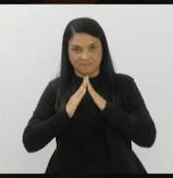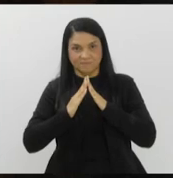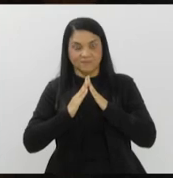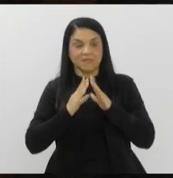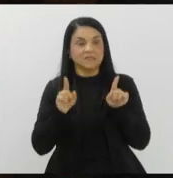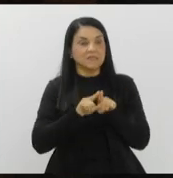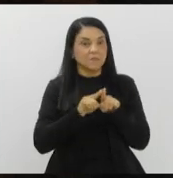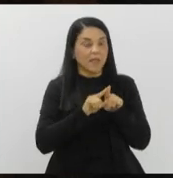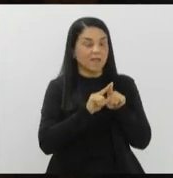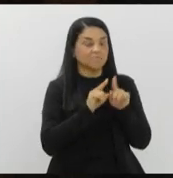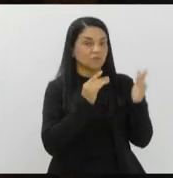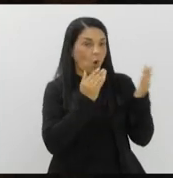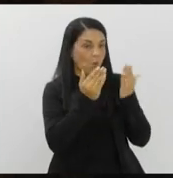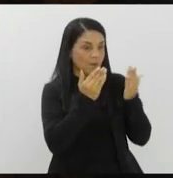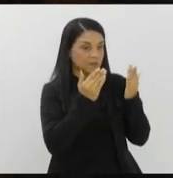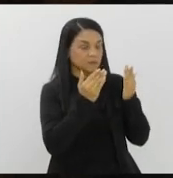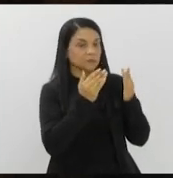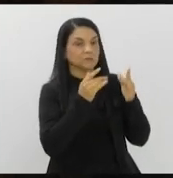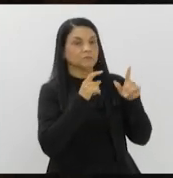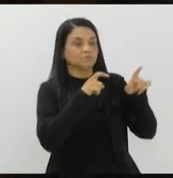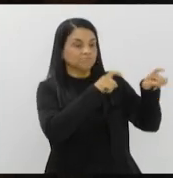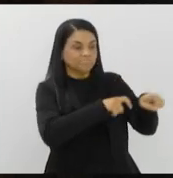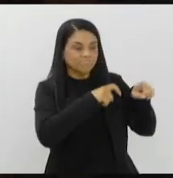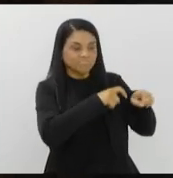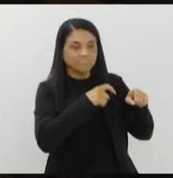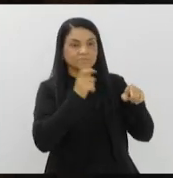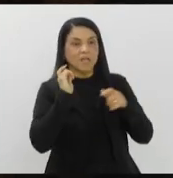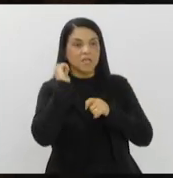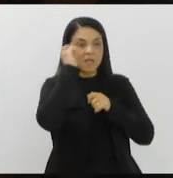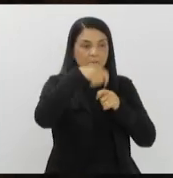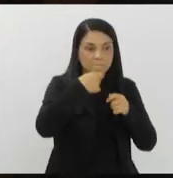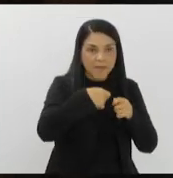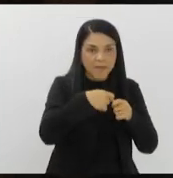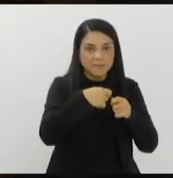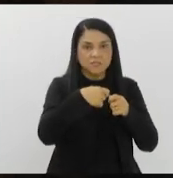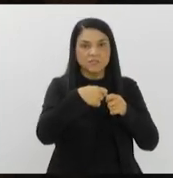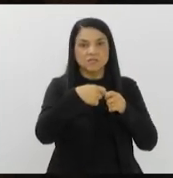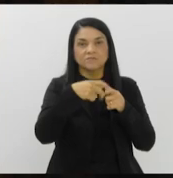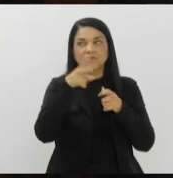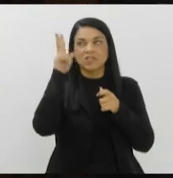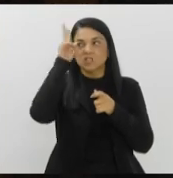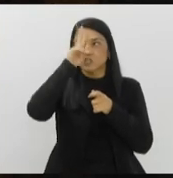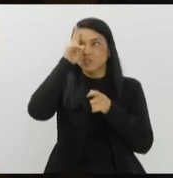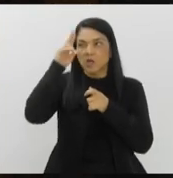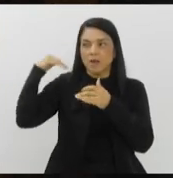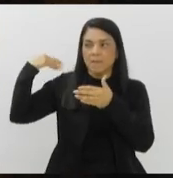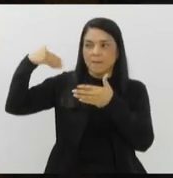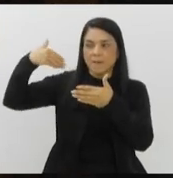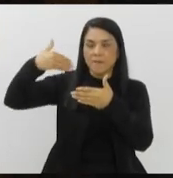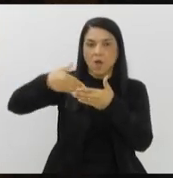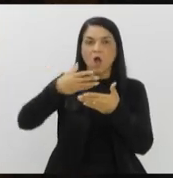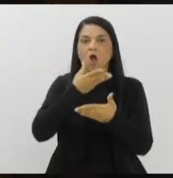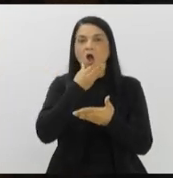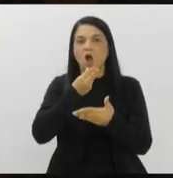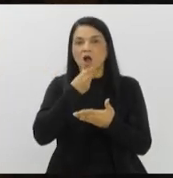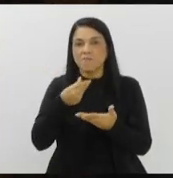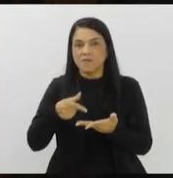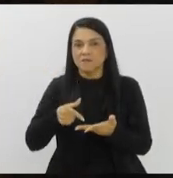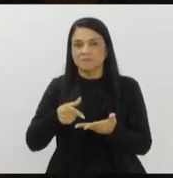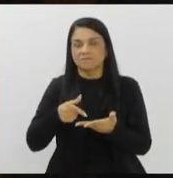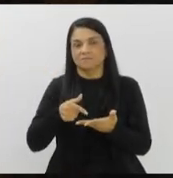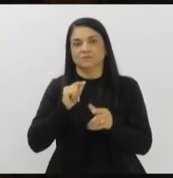na agricultura, muitas vezes as tarefas historicamente desenvolvidas pelos homens